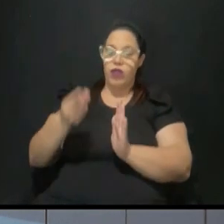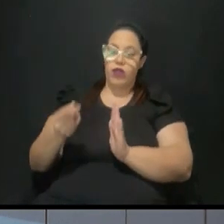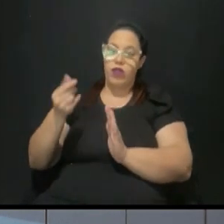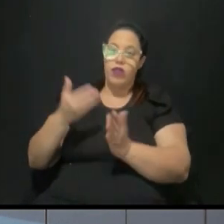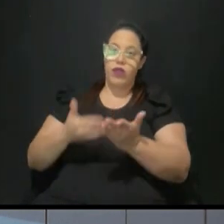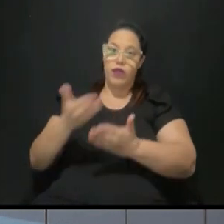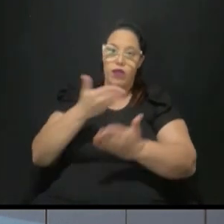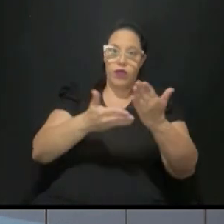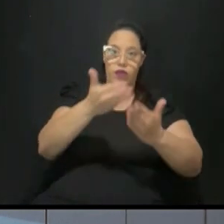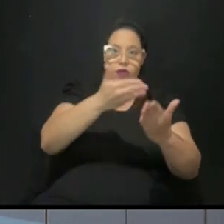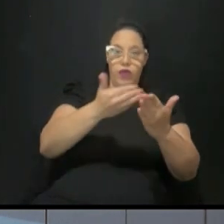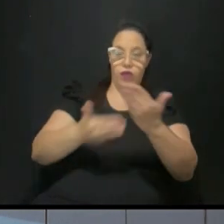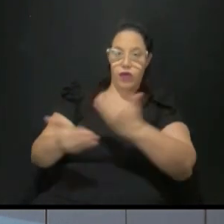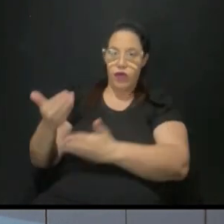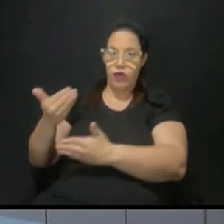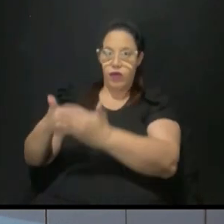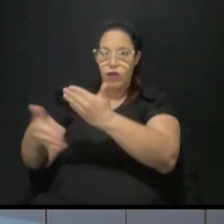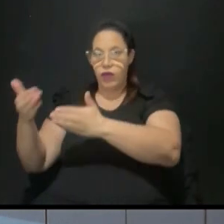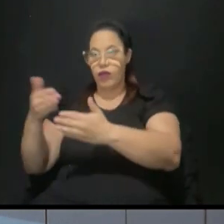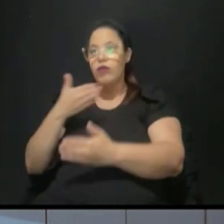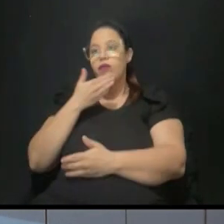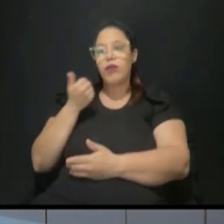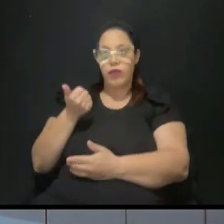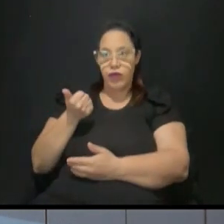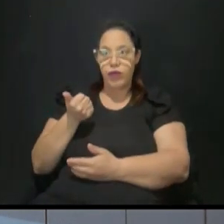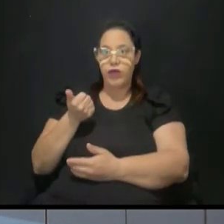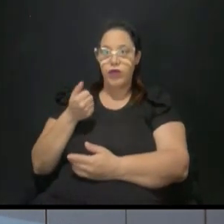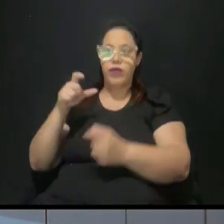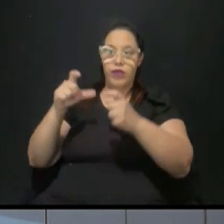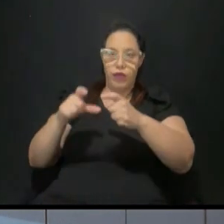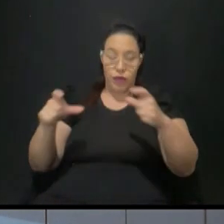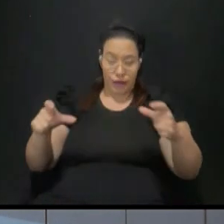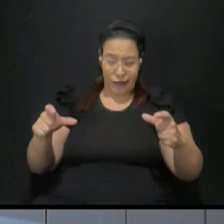de uma maneira melhor, né, esses atletas também.